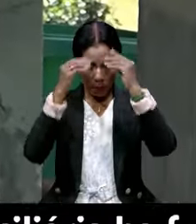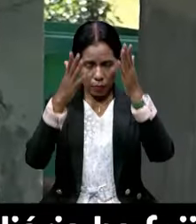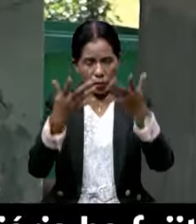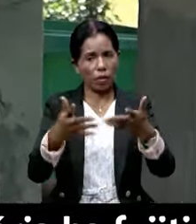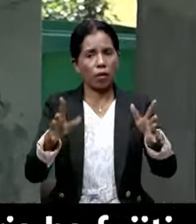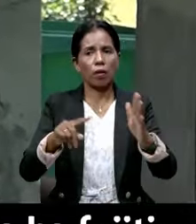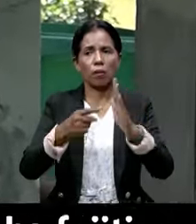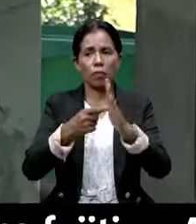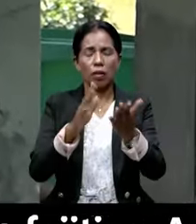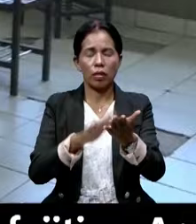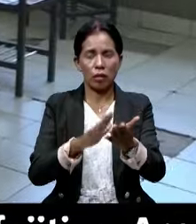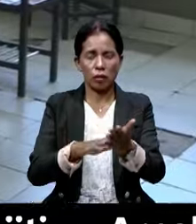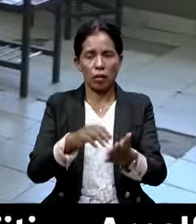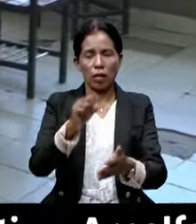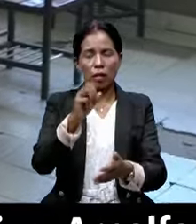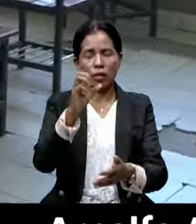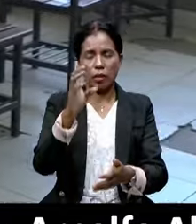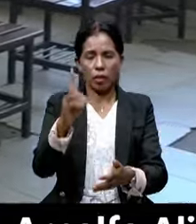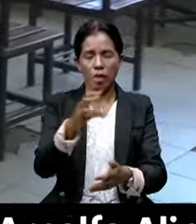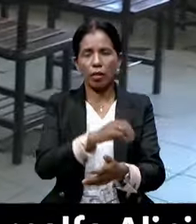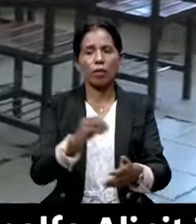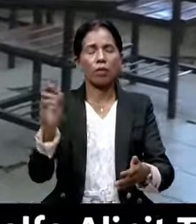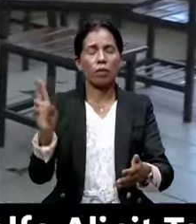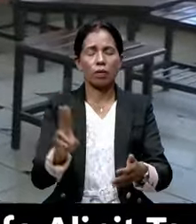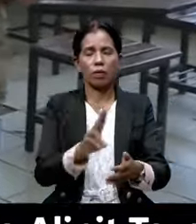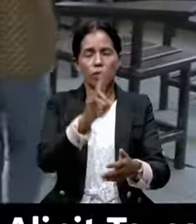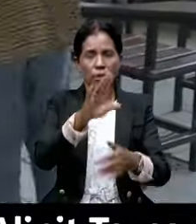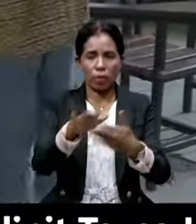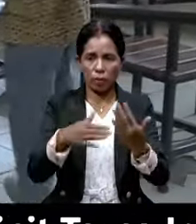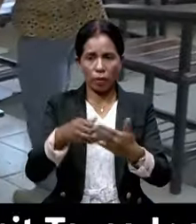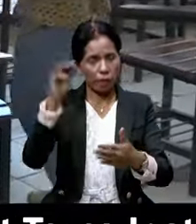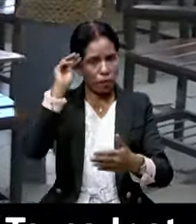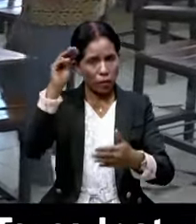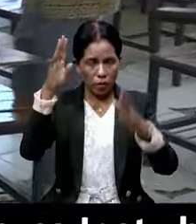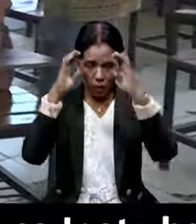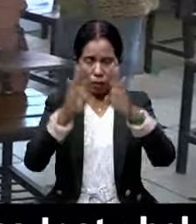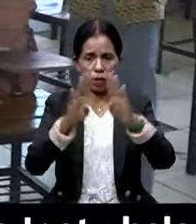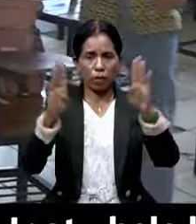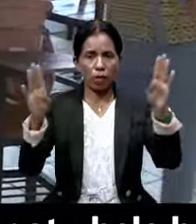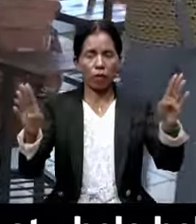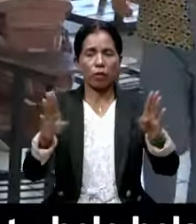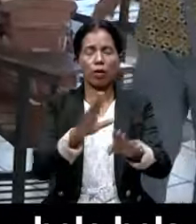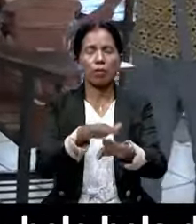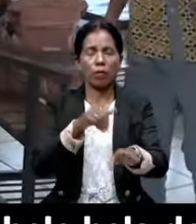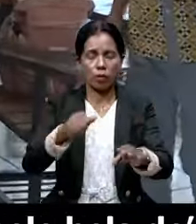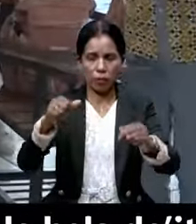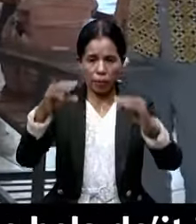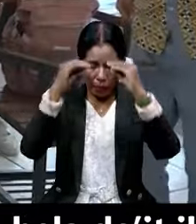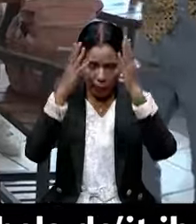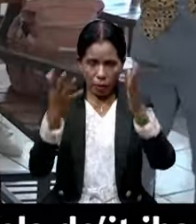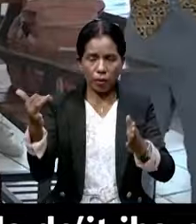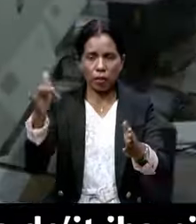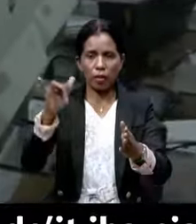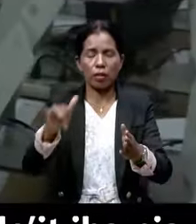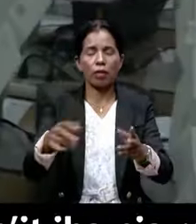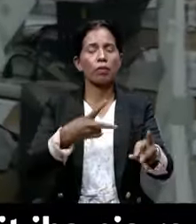a husi en escola ensino básico, no secundário geral, no técnico vocacional. Mas que o Ministério da Educação bloqueou na concurso público, ba bolsa candidatura primeiro na